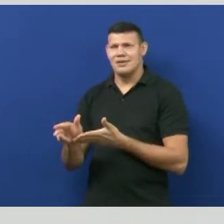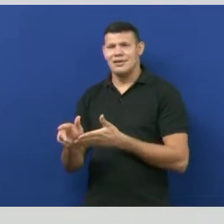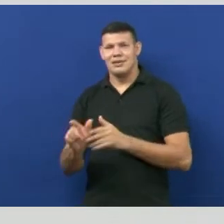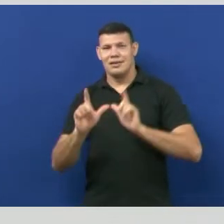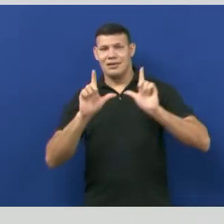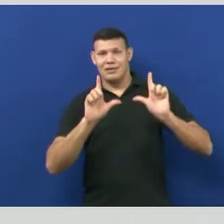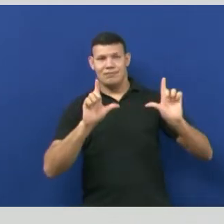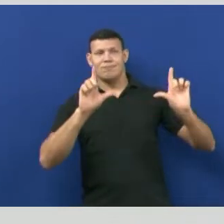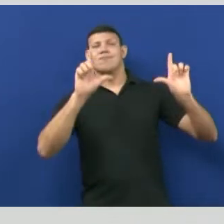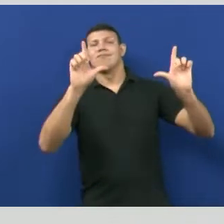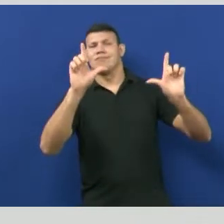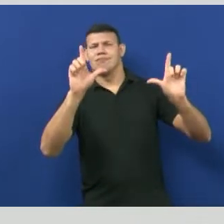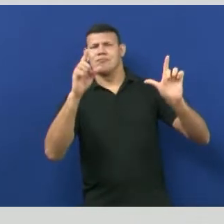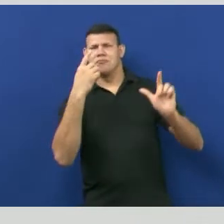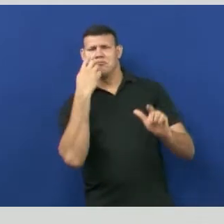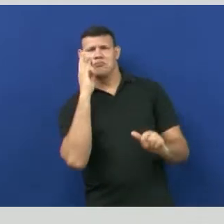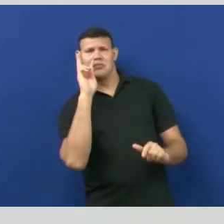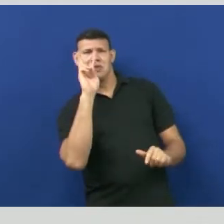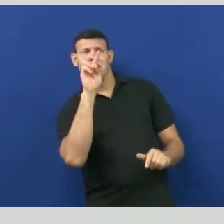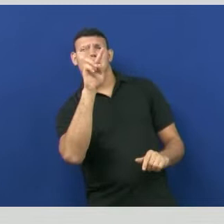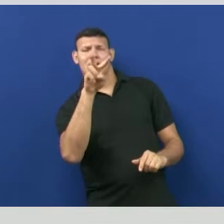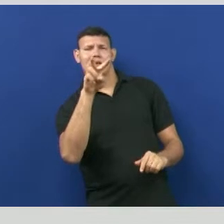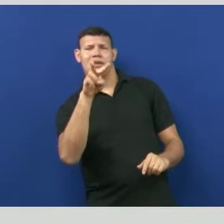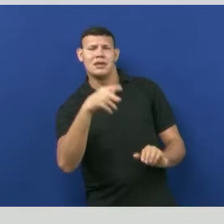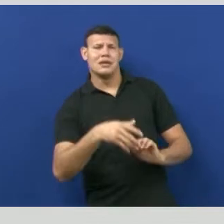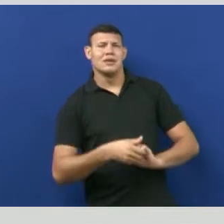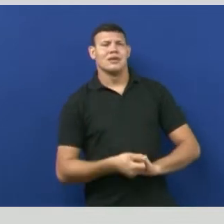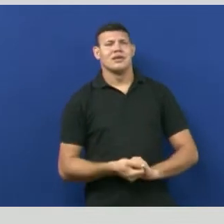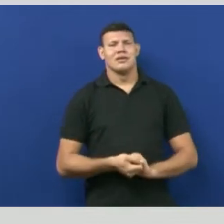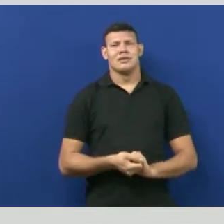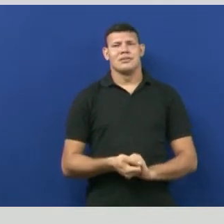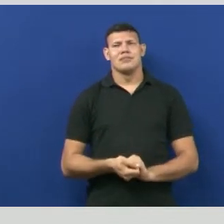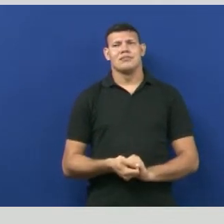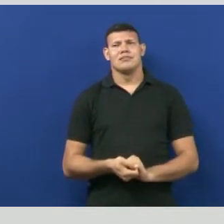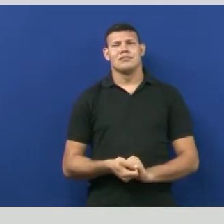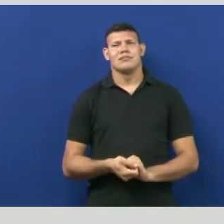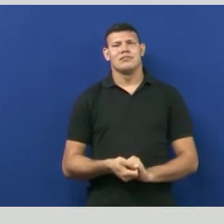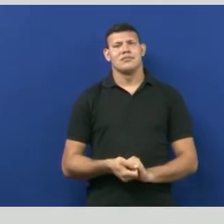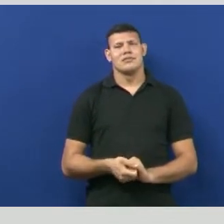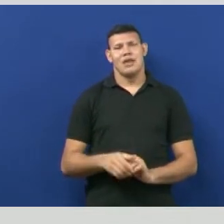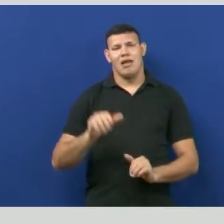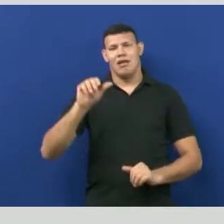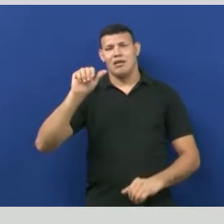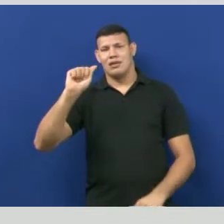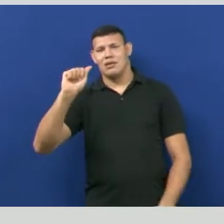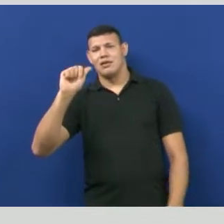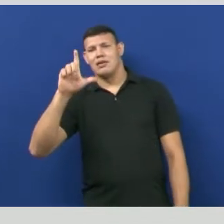para vocês, vocês vão perceber que tem os hidrocarbonetos chamados de alcano,